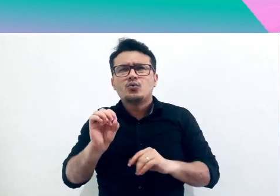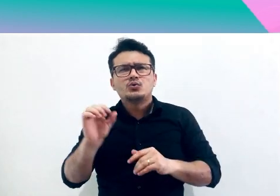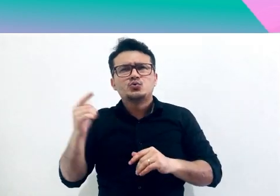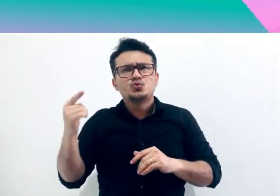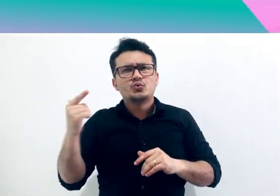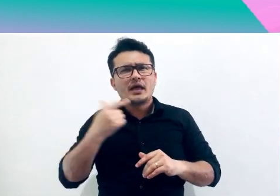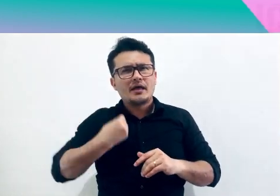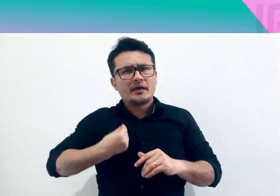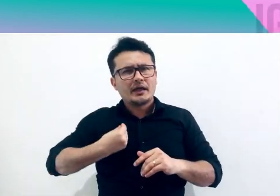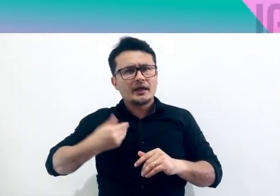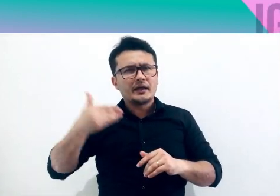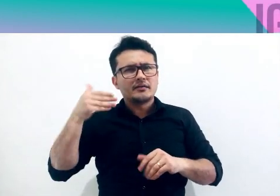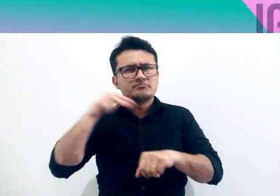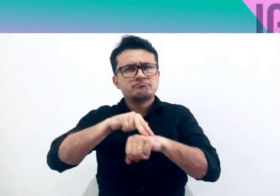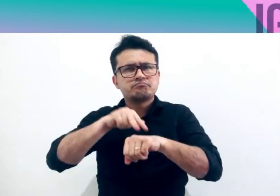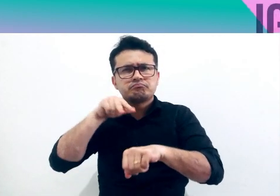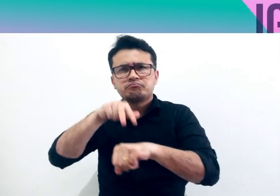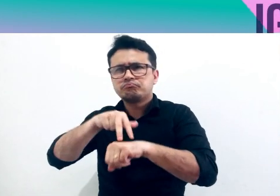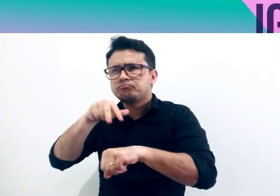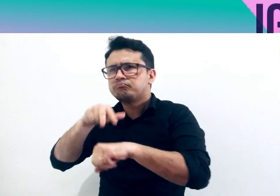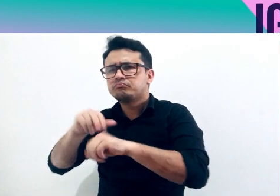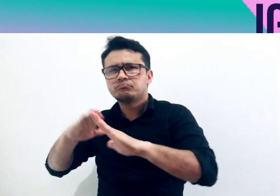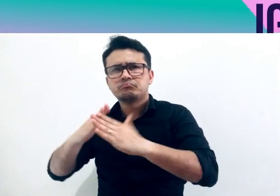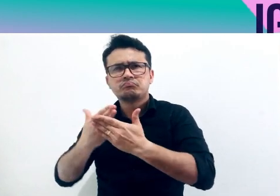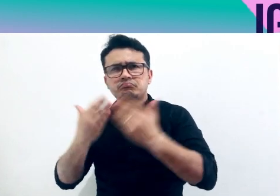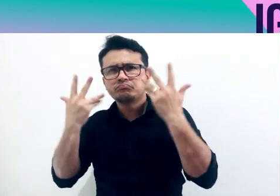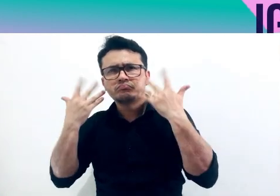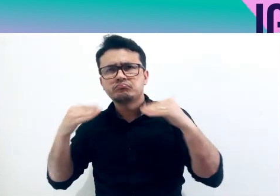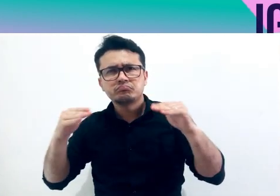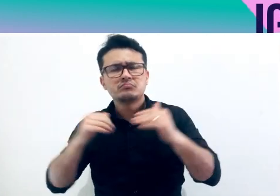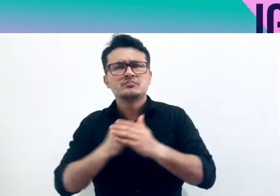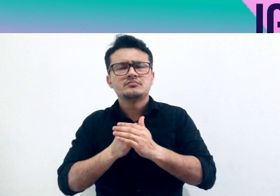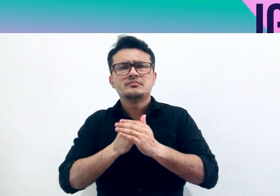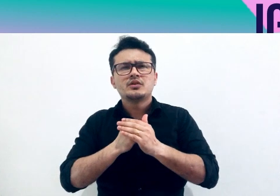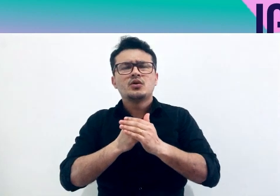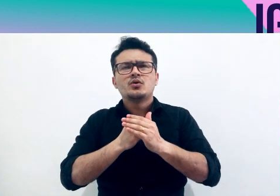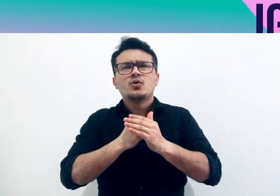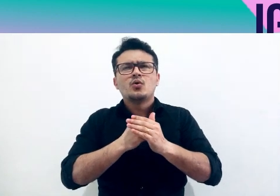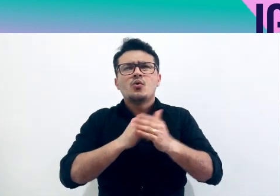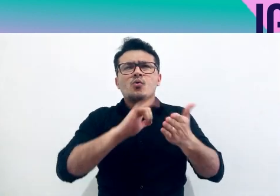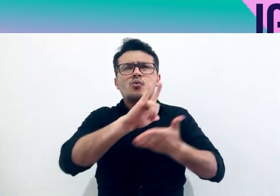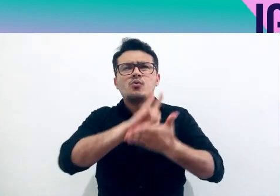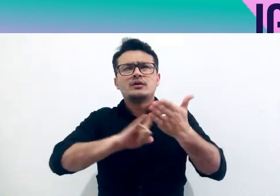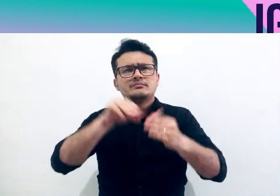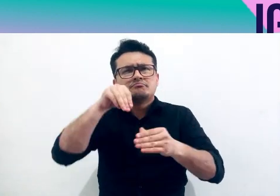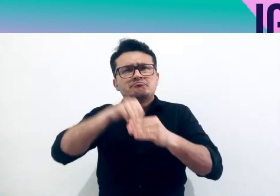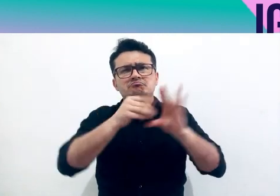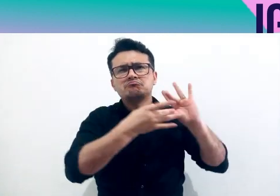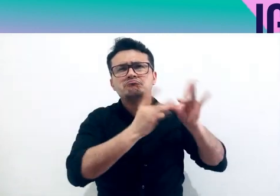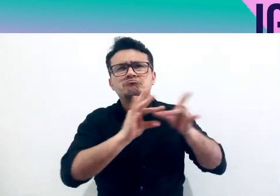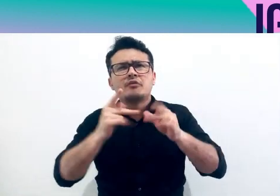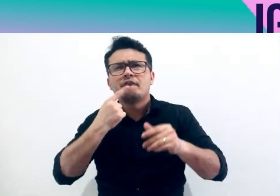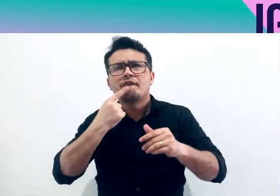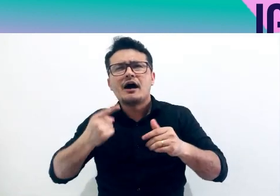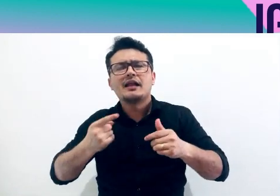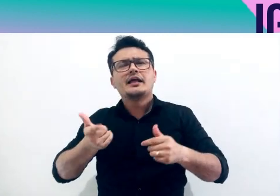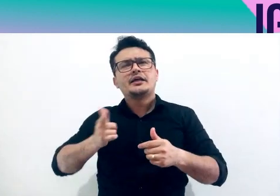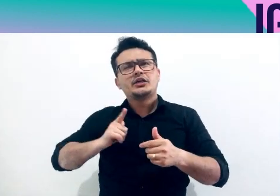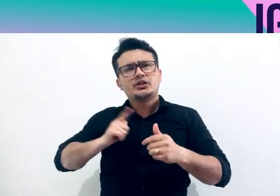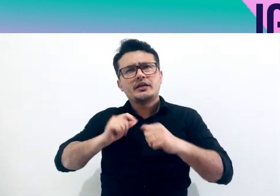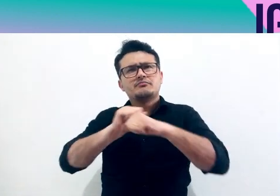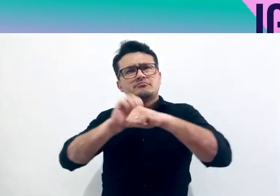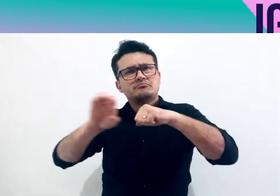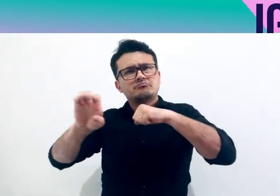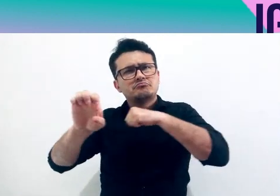da frequência nas escolas regulares, sob o argumento de que nesses contextos eles terão atendimento especializado